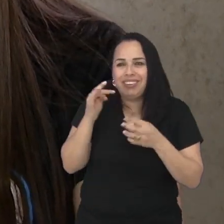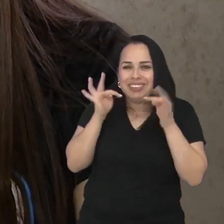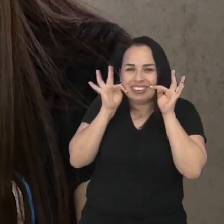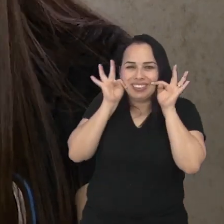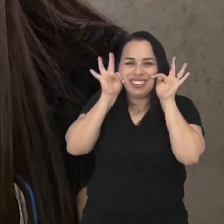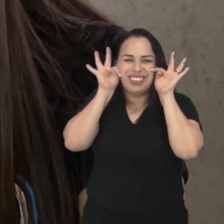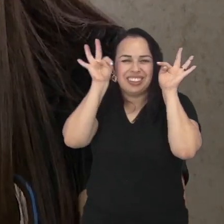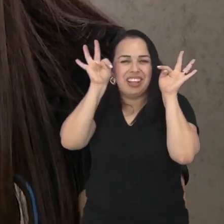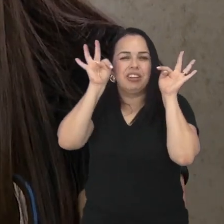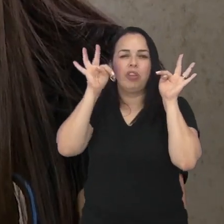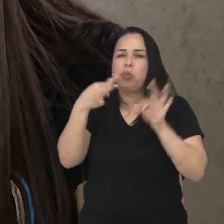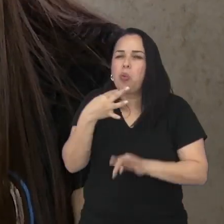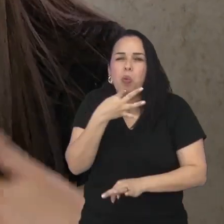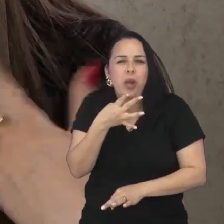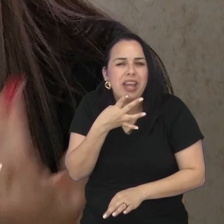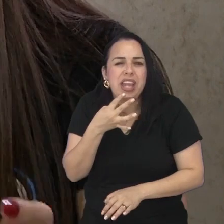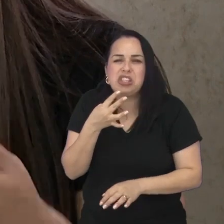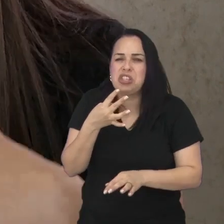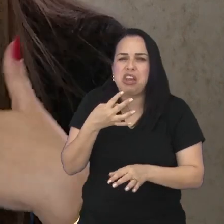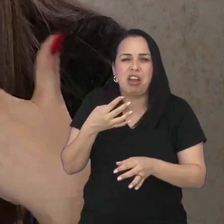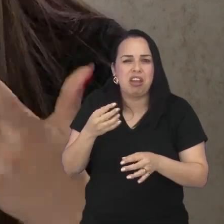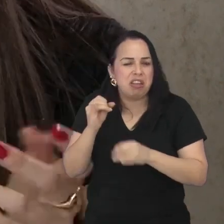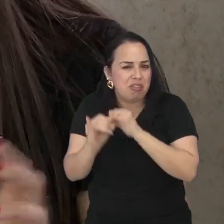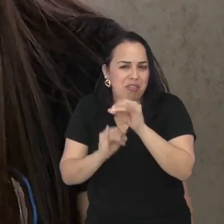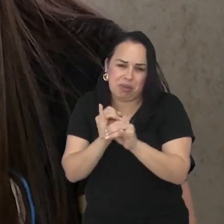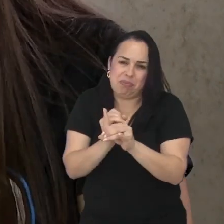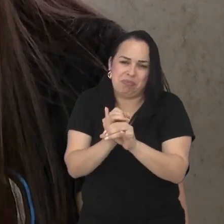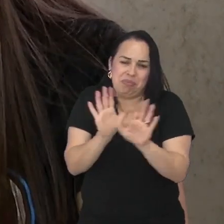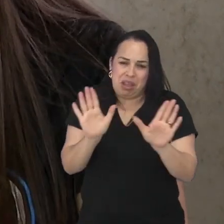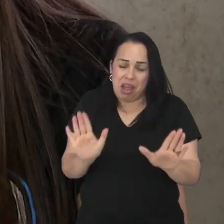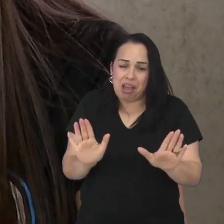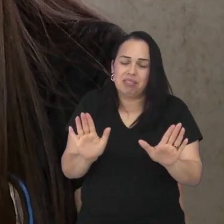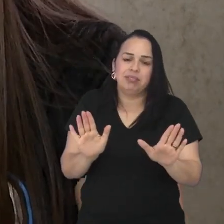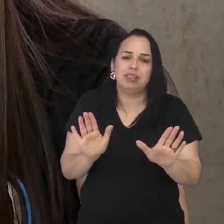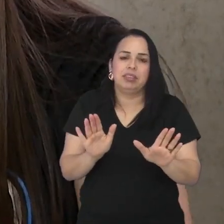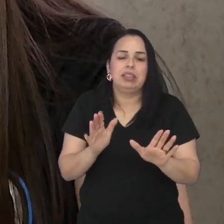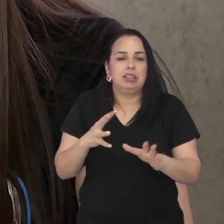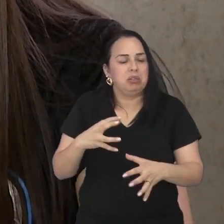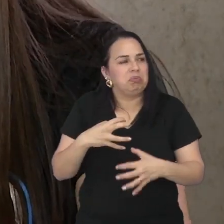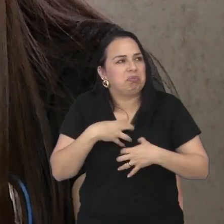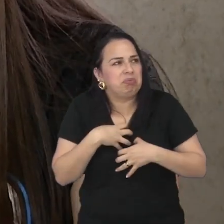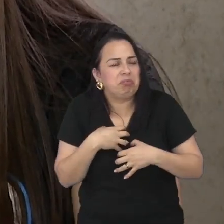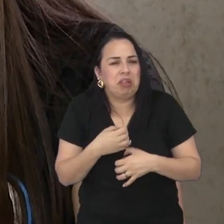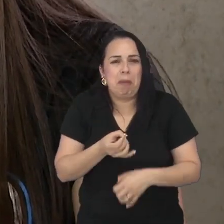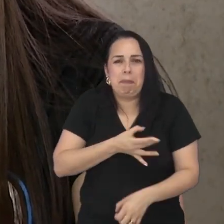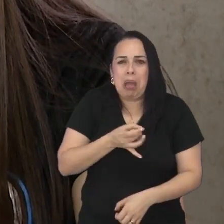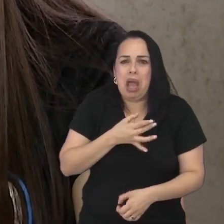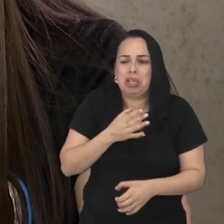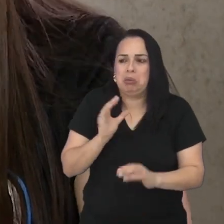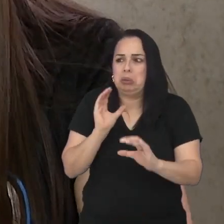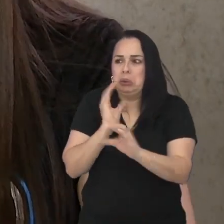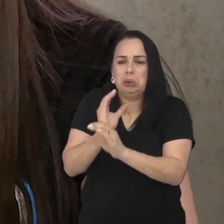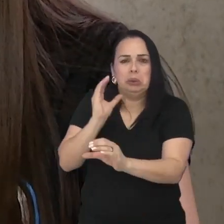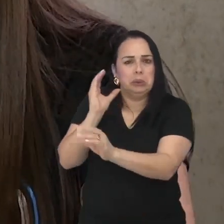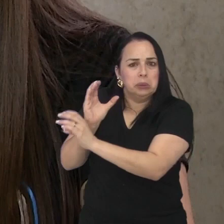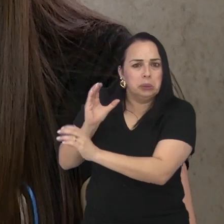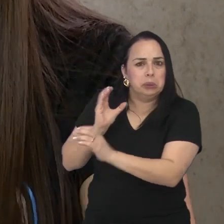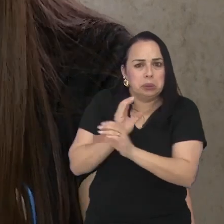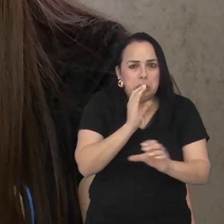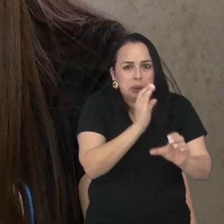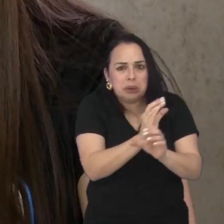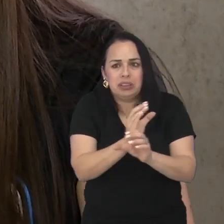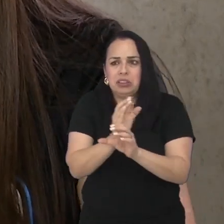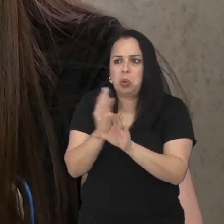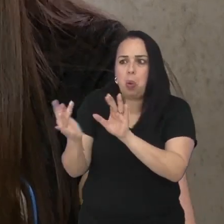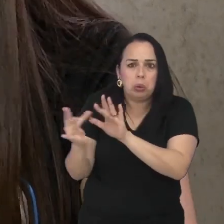de timidez ou até mesmo de conhecimentos de informática, aquelas coisas básicas que a gente sente medo diariamente, de comunicação